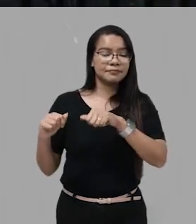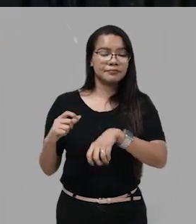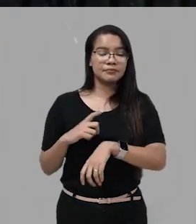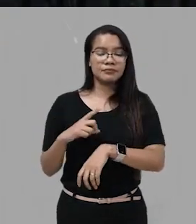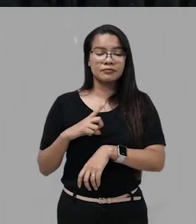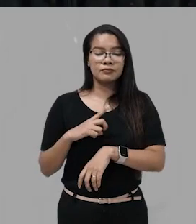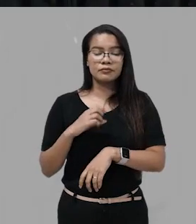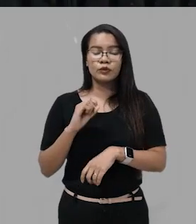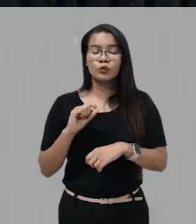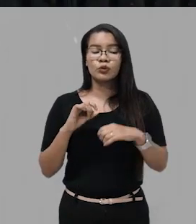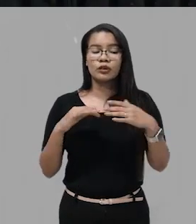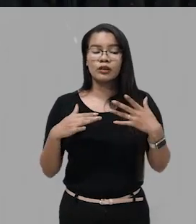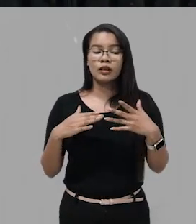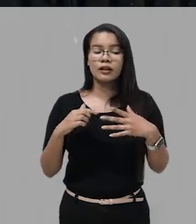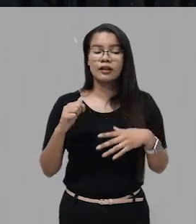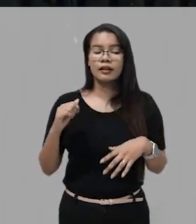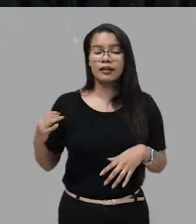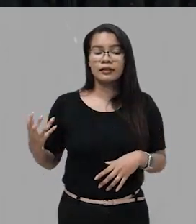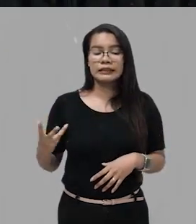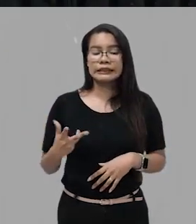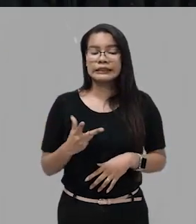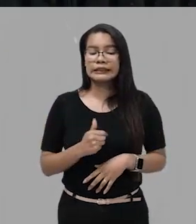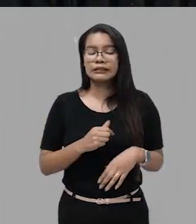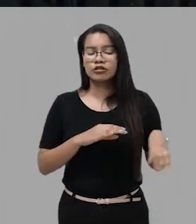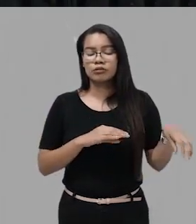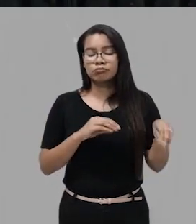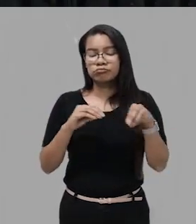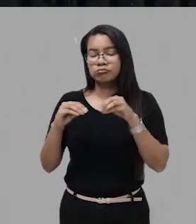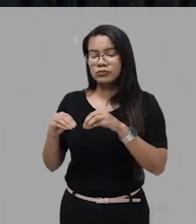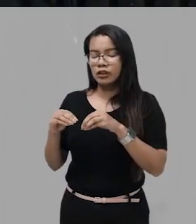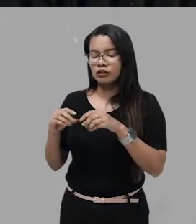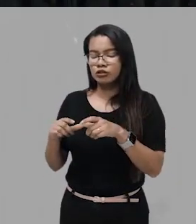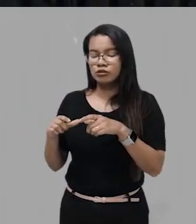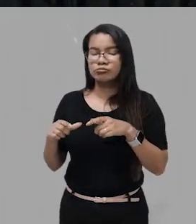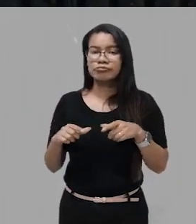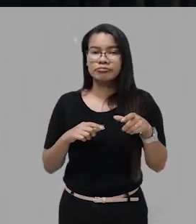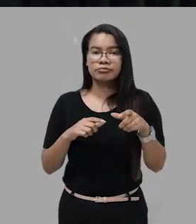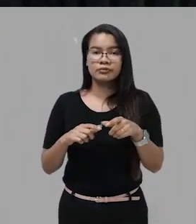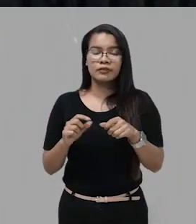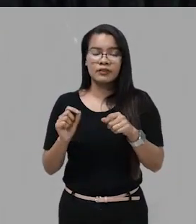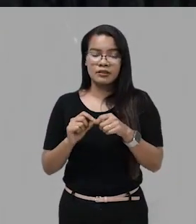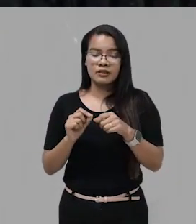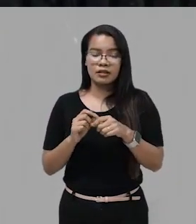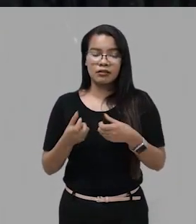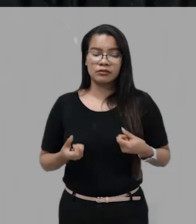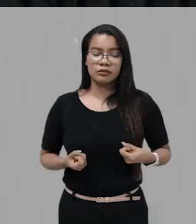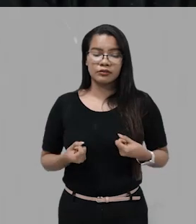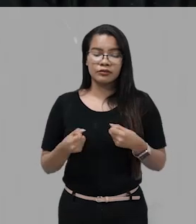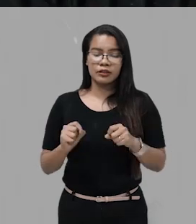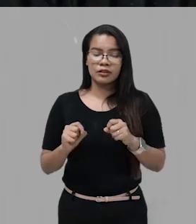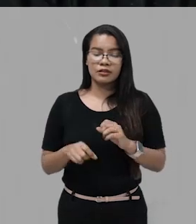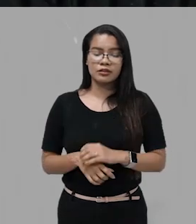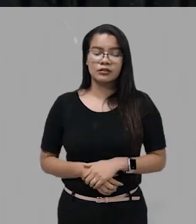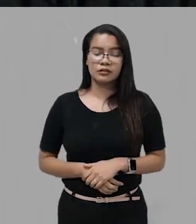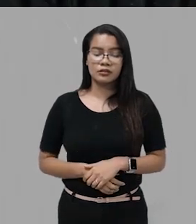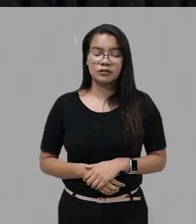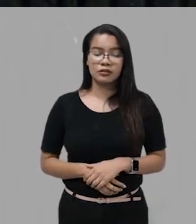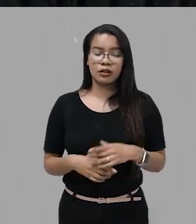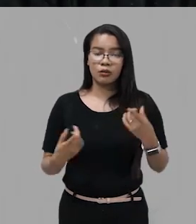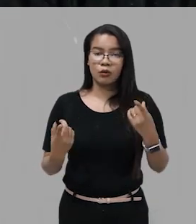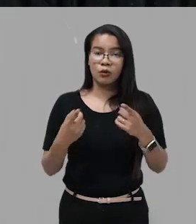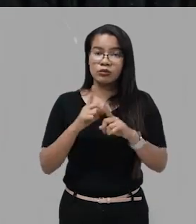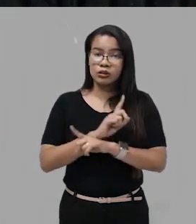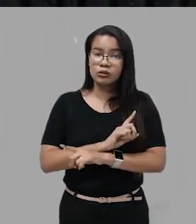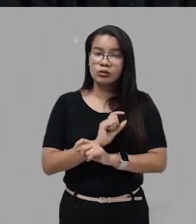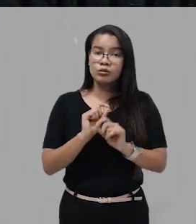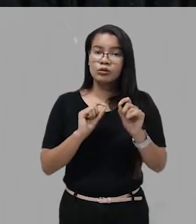aqui uma boa o quê? Agilidade de se deslocar para o lado. Por exemplo, para fazer essa defesa. Ao contrário do que